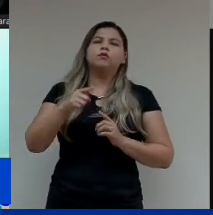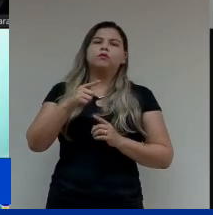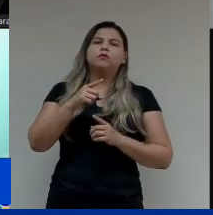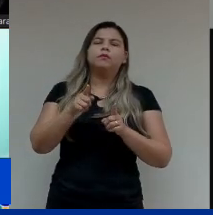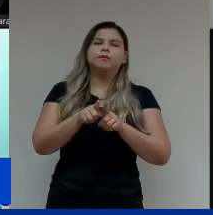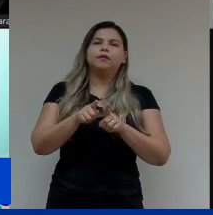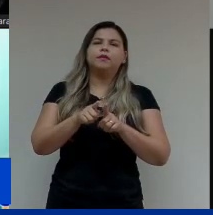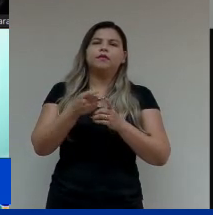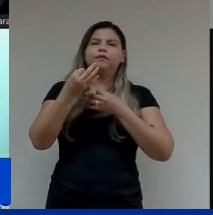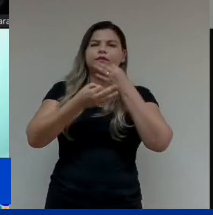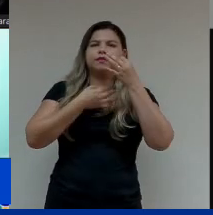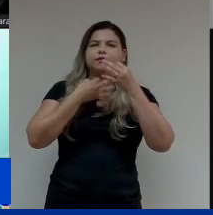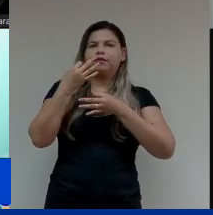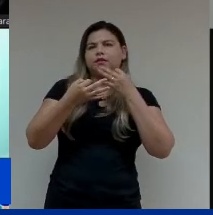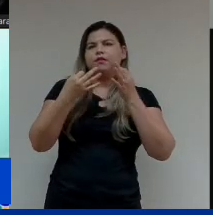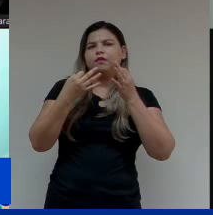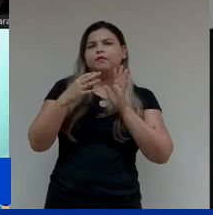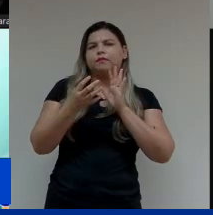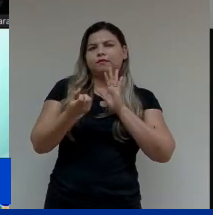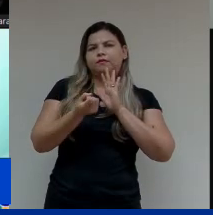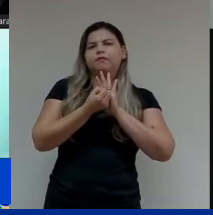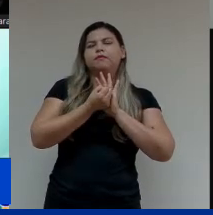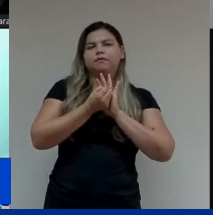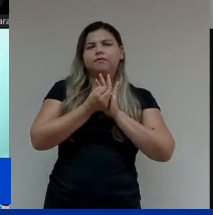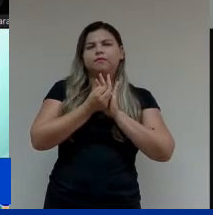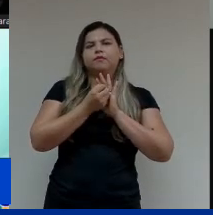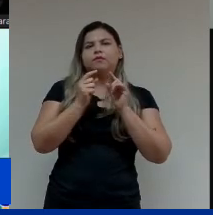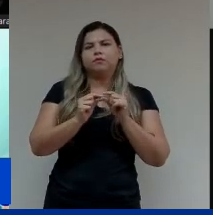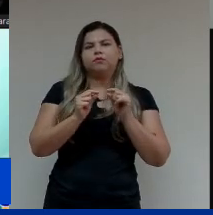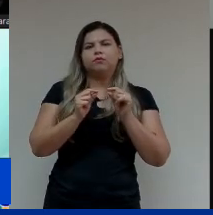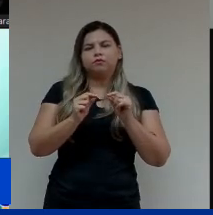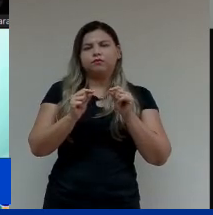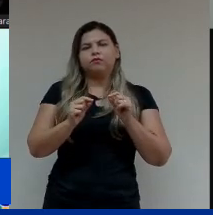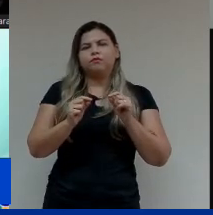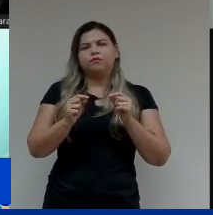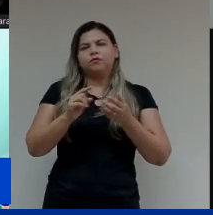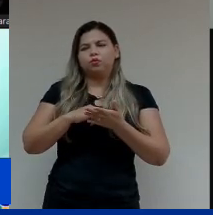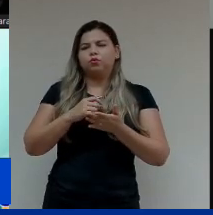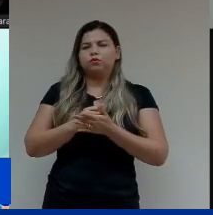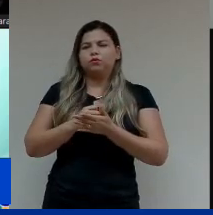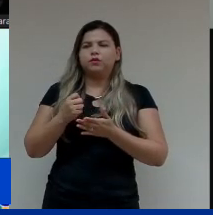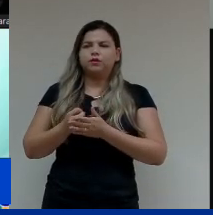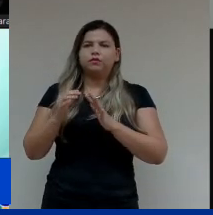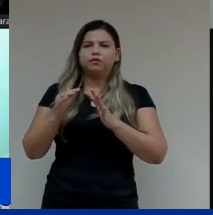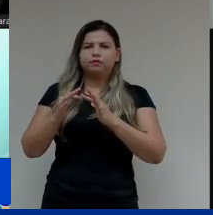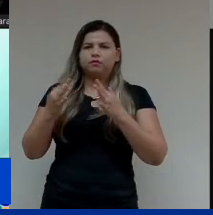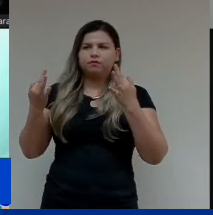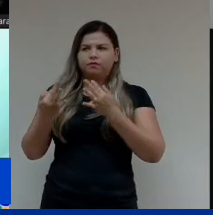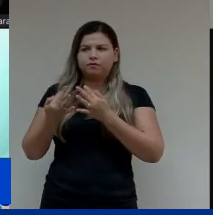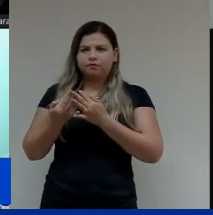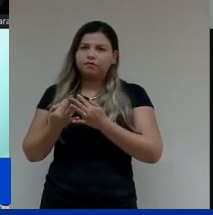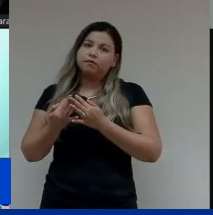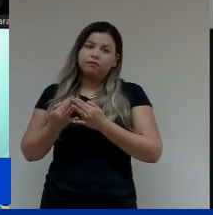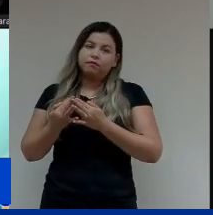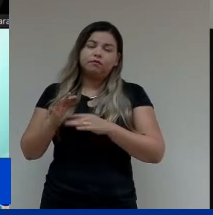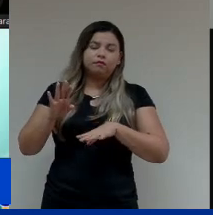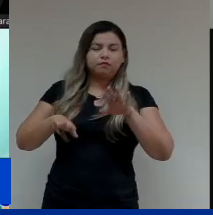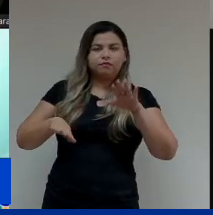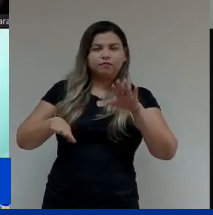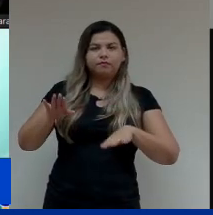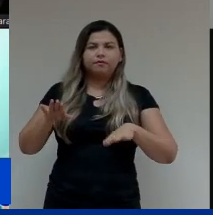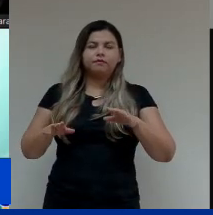há na jurisprudência eleitoral vedação expressa à contratação de parentes, desde que respeitados os